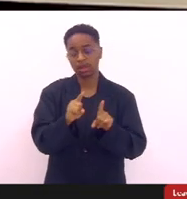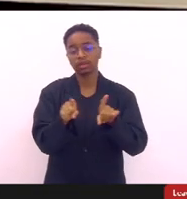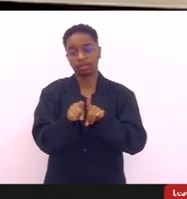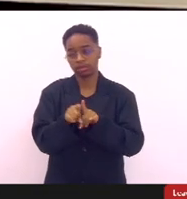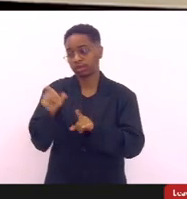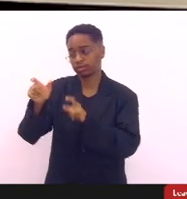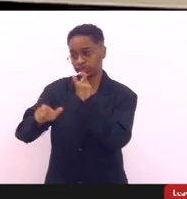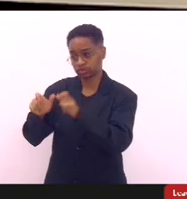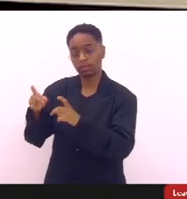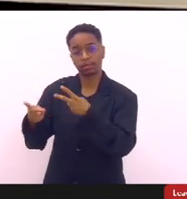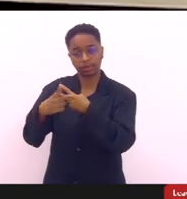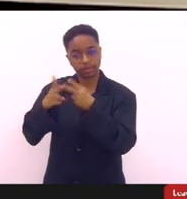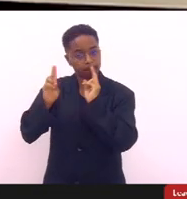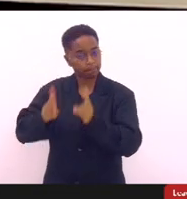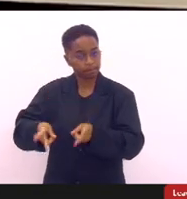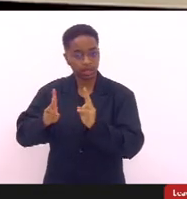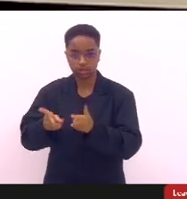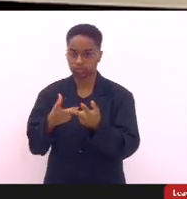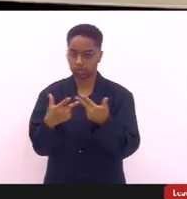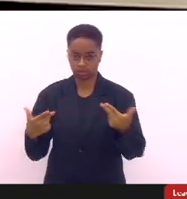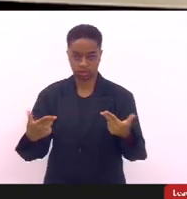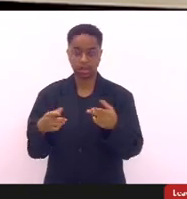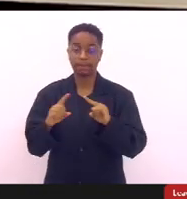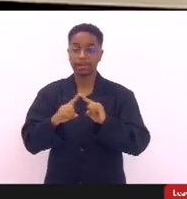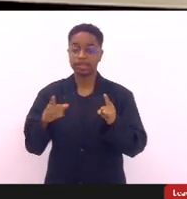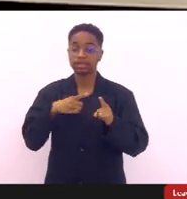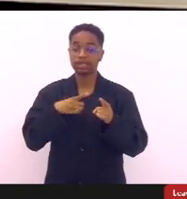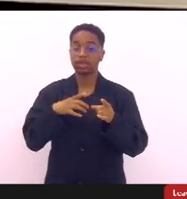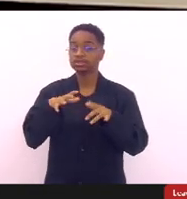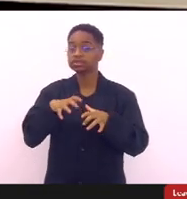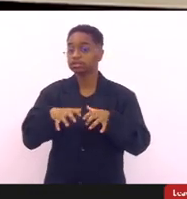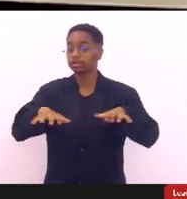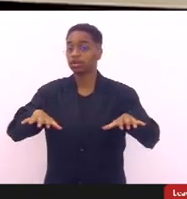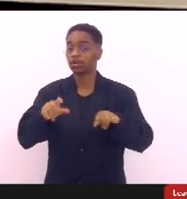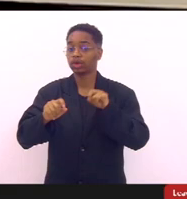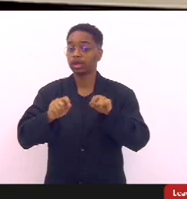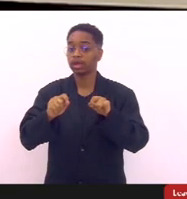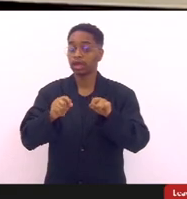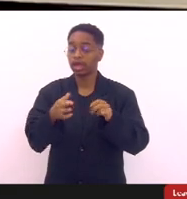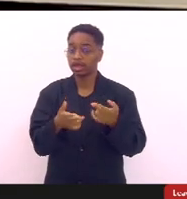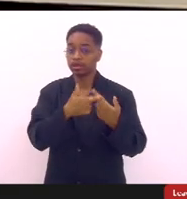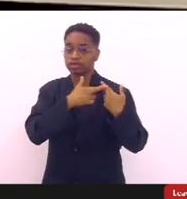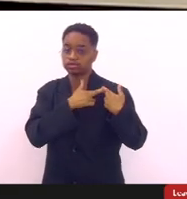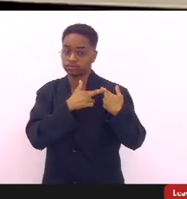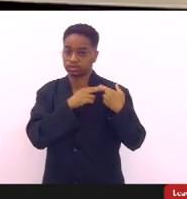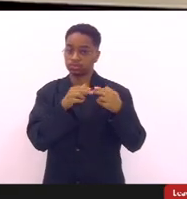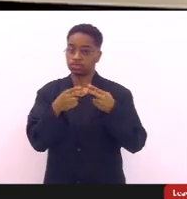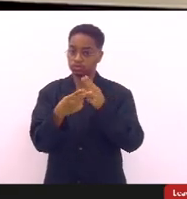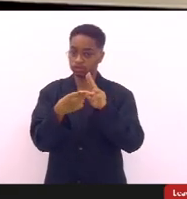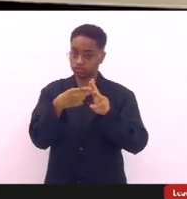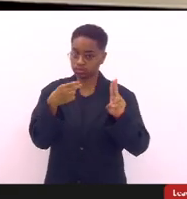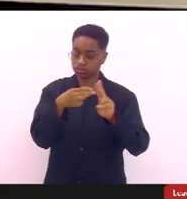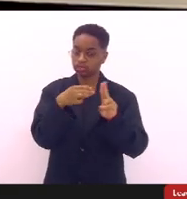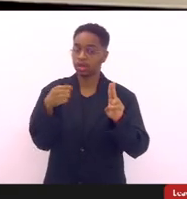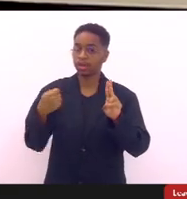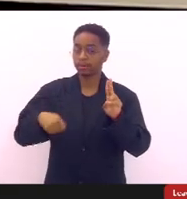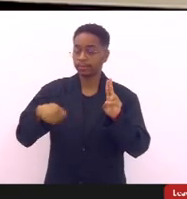E existe uma repartição de competências, e essa repartição de competências do SUS tem que ser